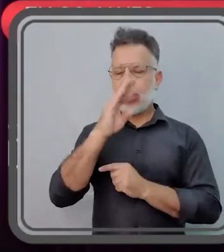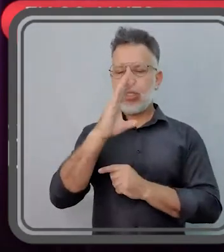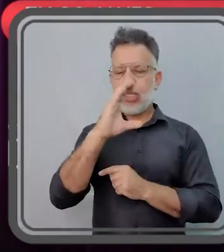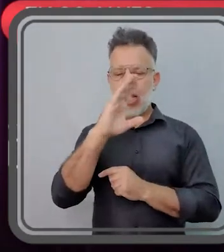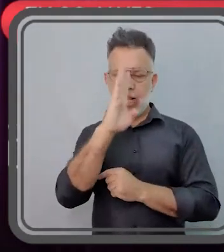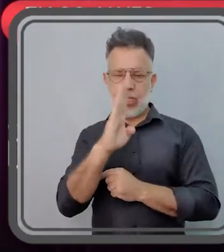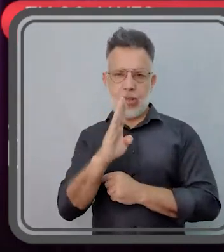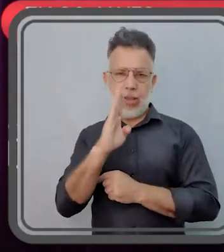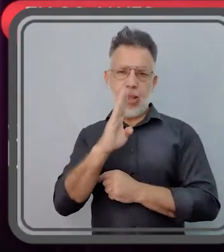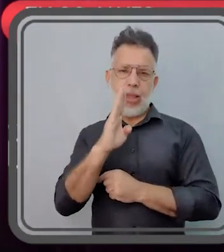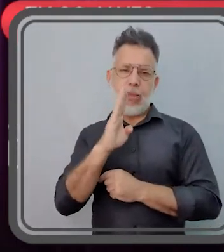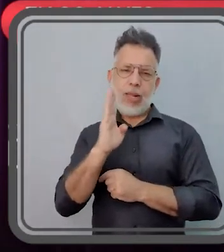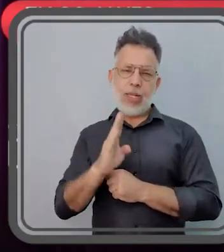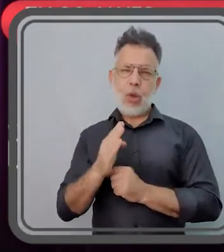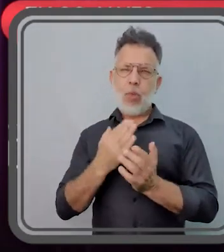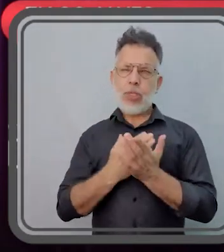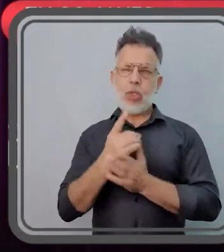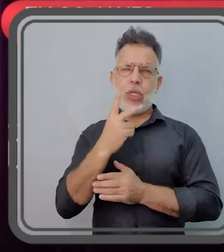começou no dezembro de